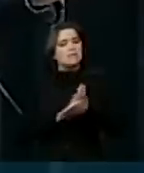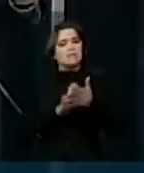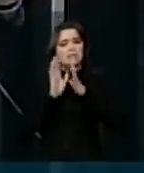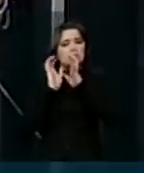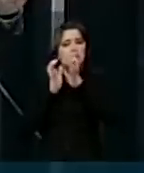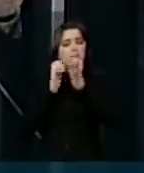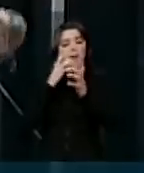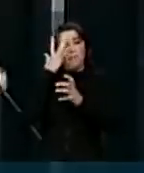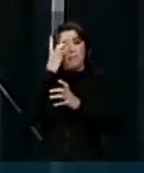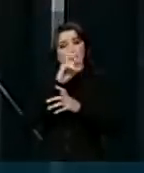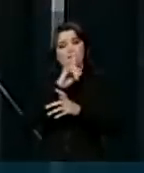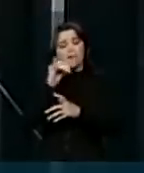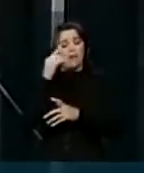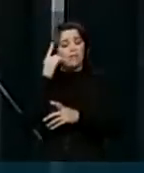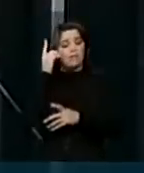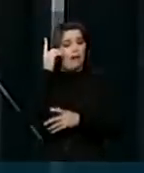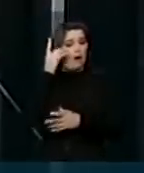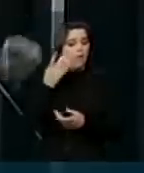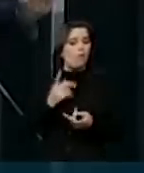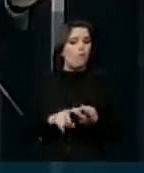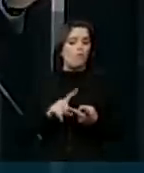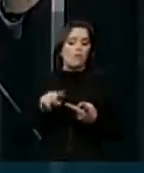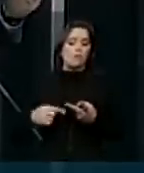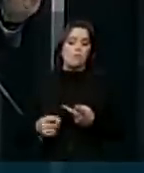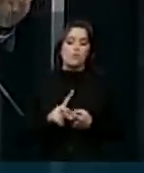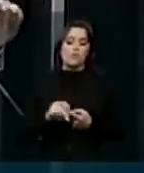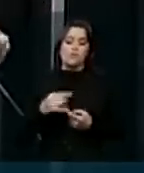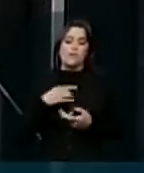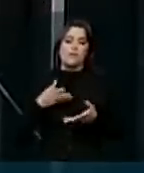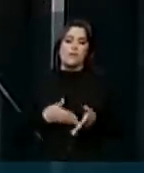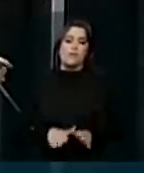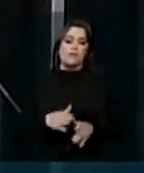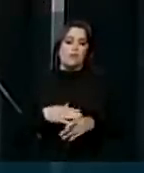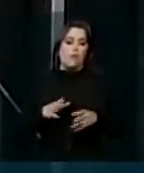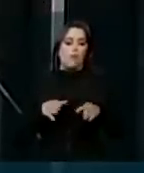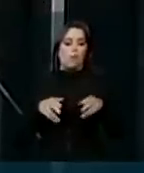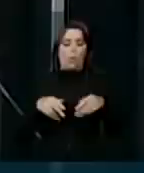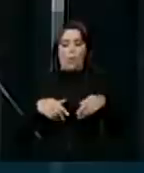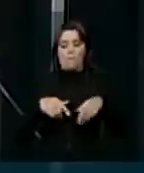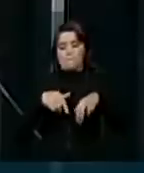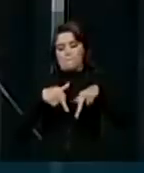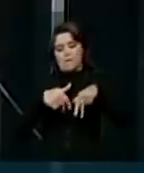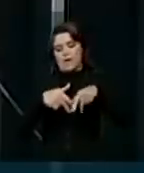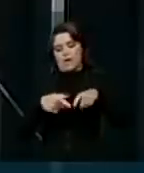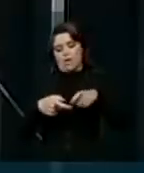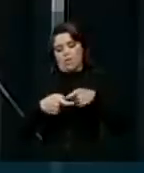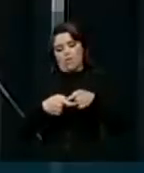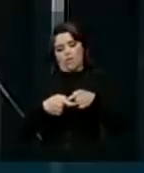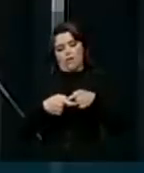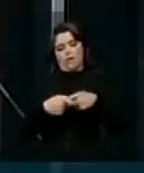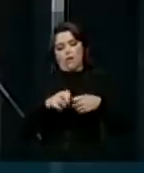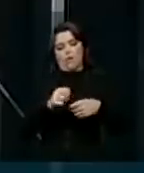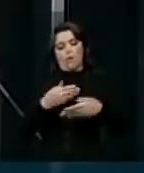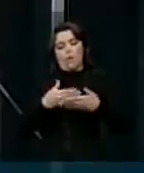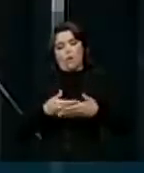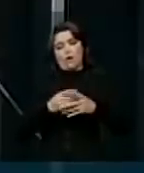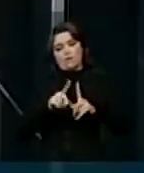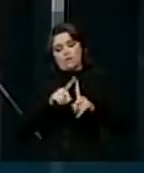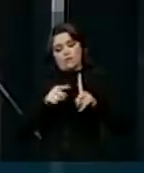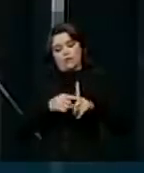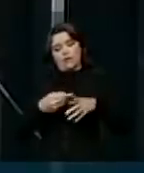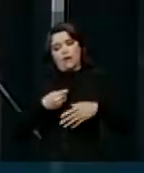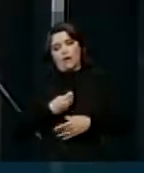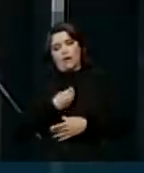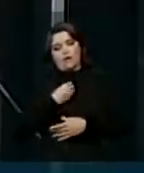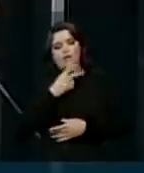amanhã serão os de síndrome de Down, e depois os que nascerem com seus pezinhos, os que já na gestação, na vida